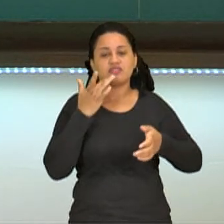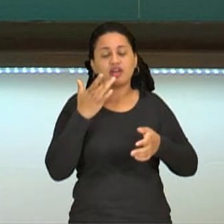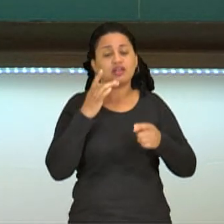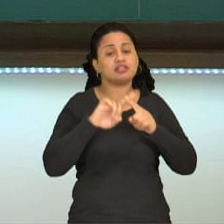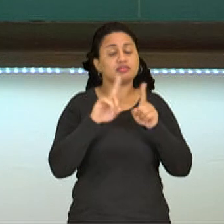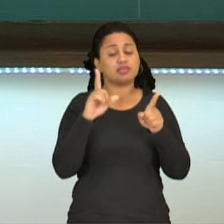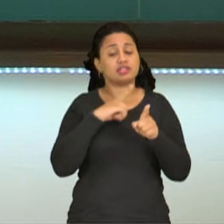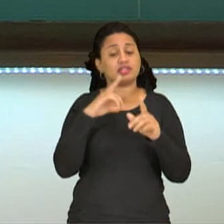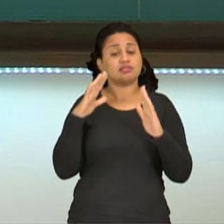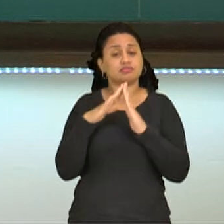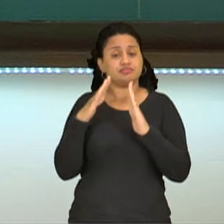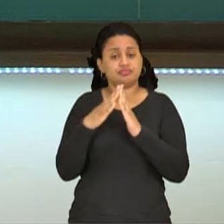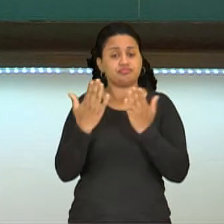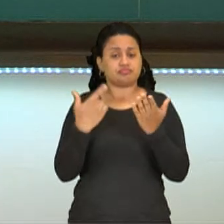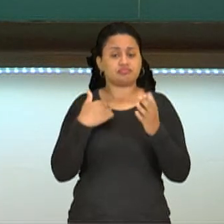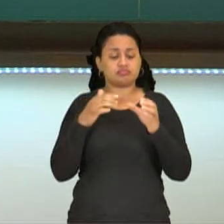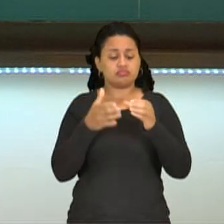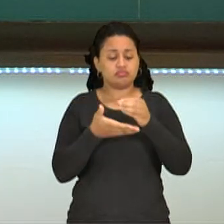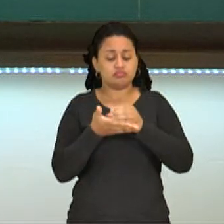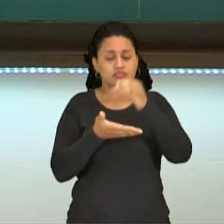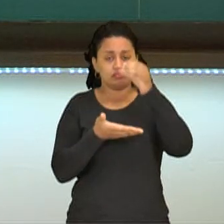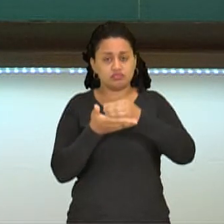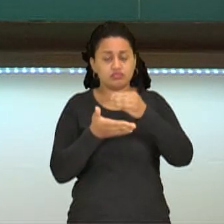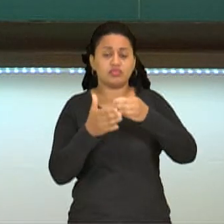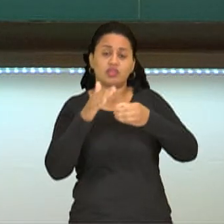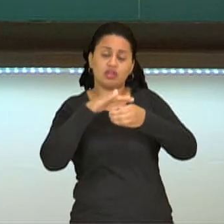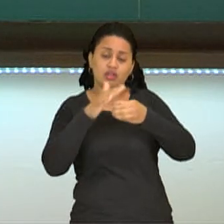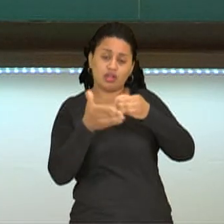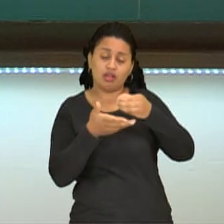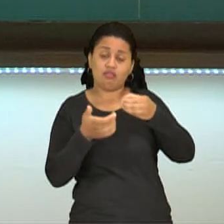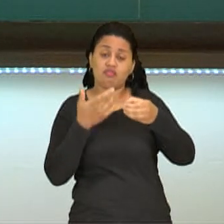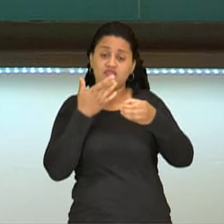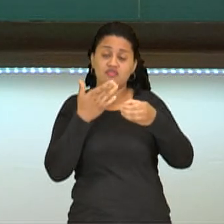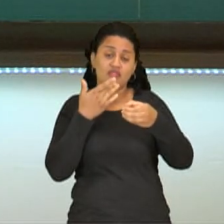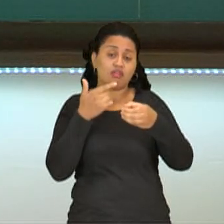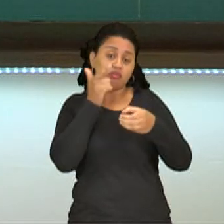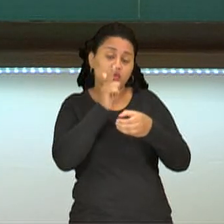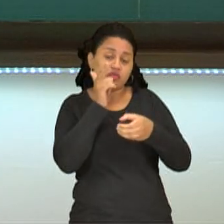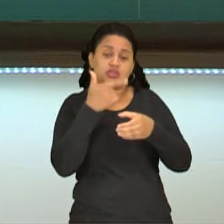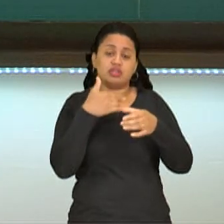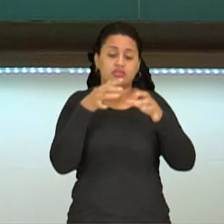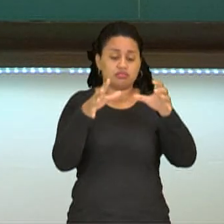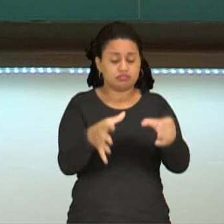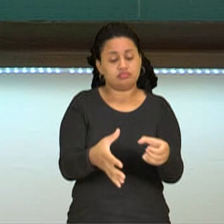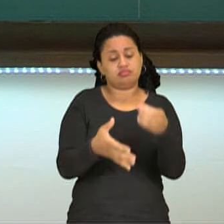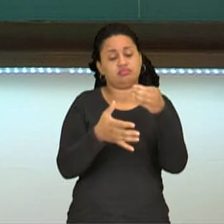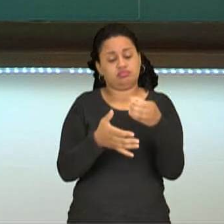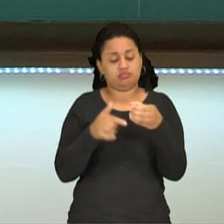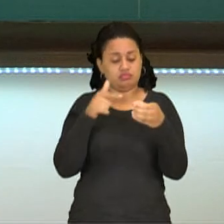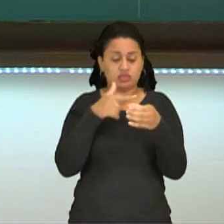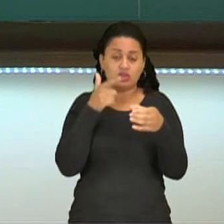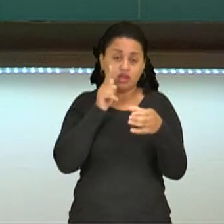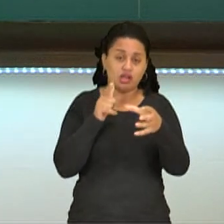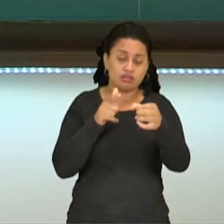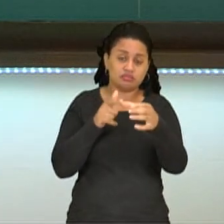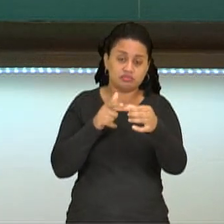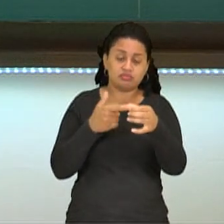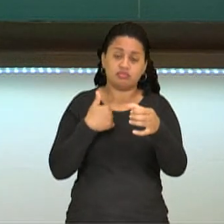tem em casa. O formato cilíndrico é muito mais fácil em alguns momentos para você segurar a embalagem,